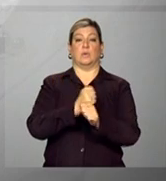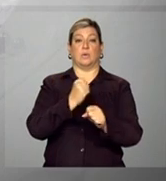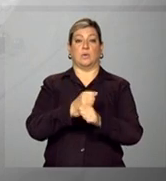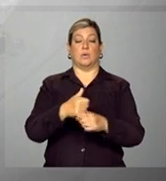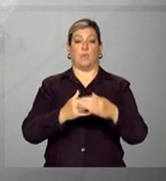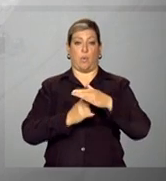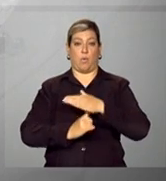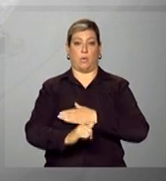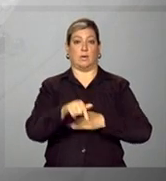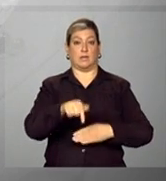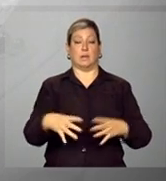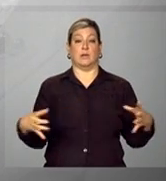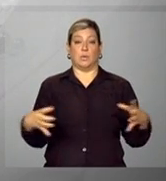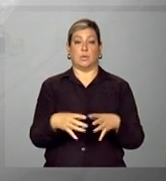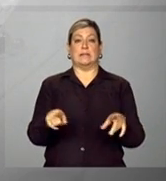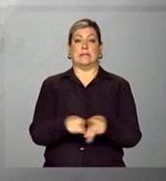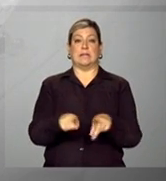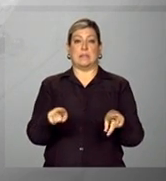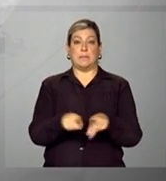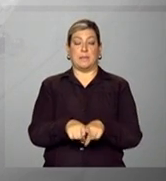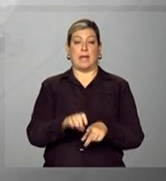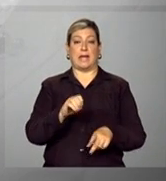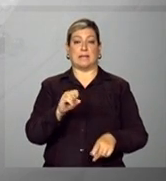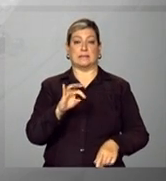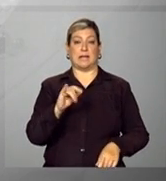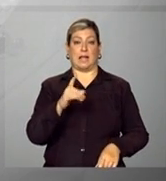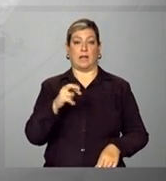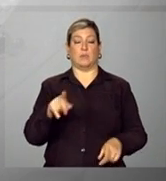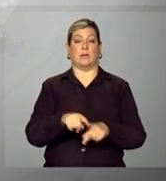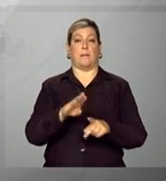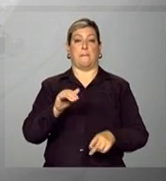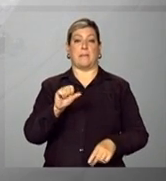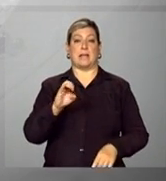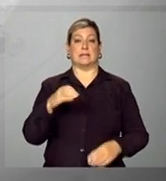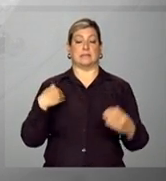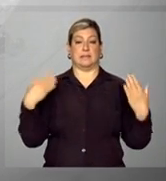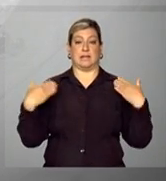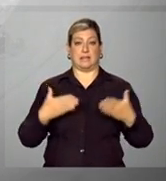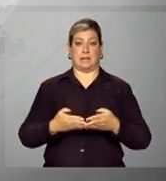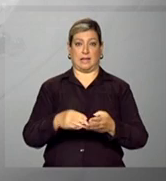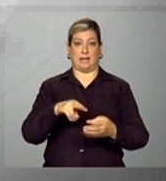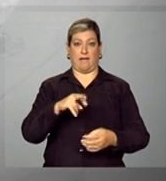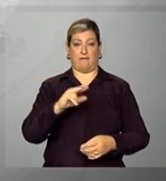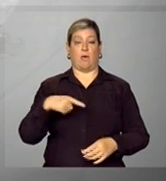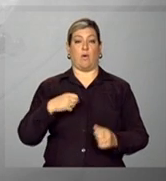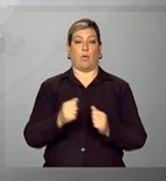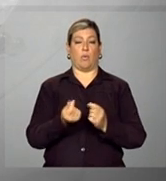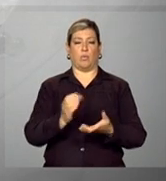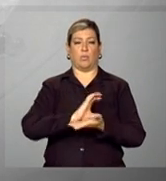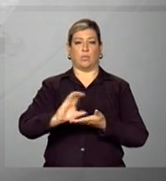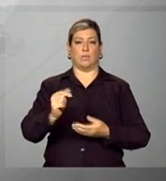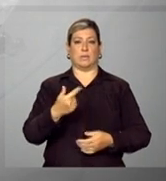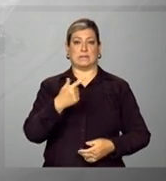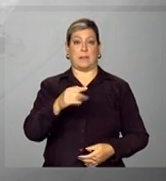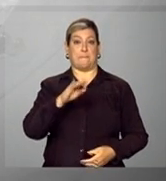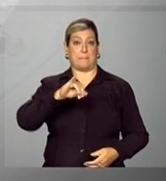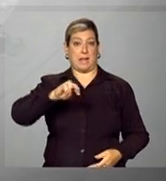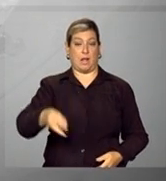dos submarinos inclui ainda um estaleiro e uma base naval, com um investimento total previsto em